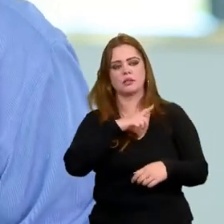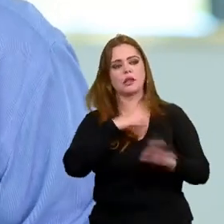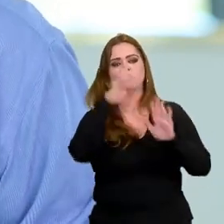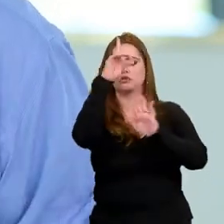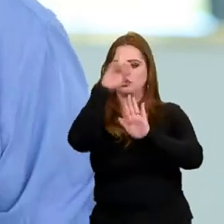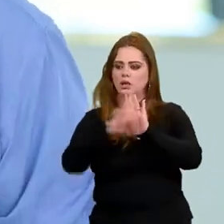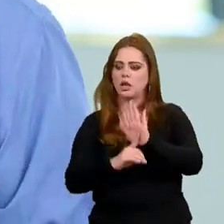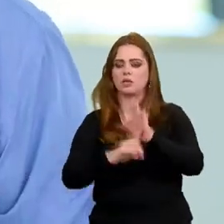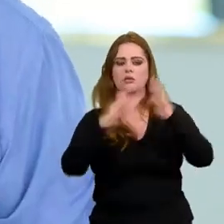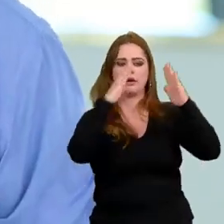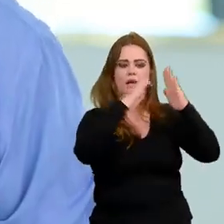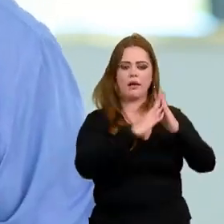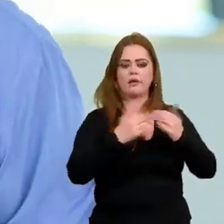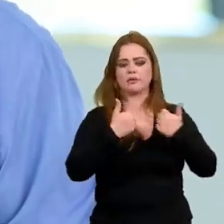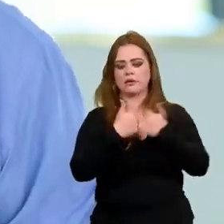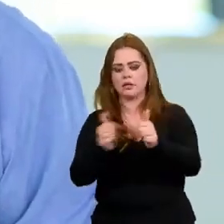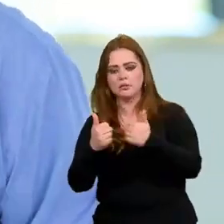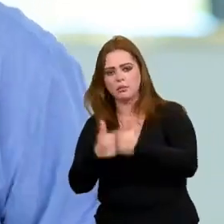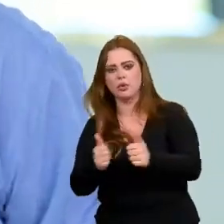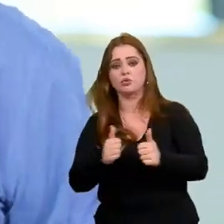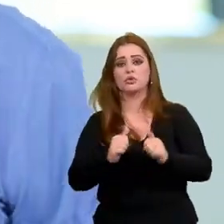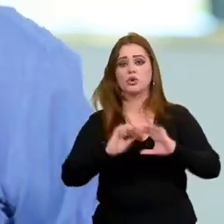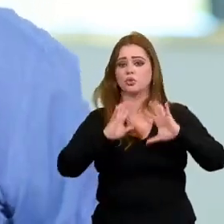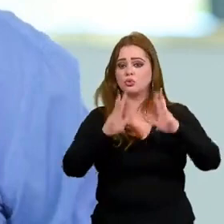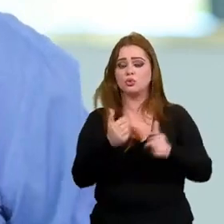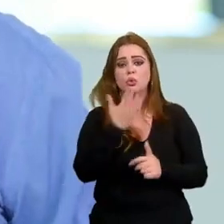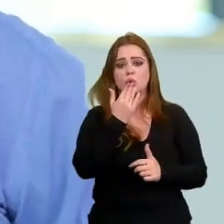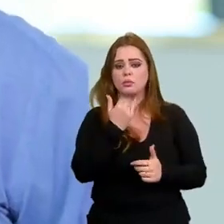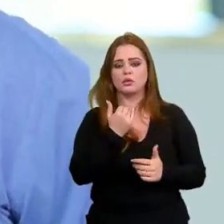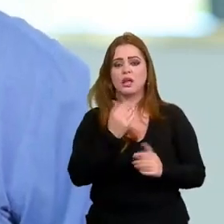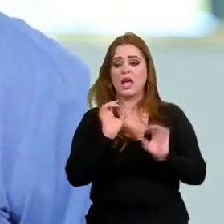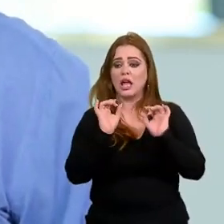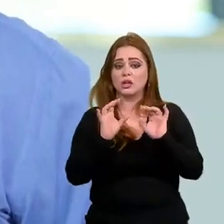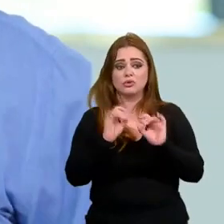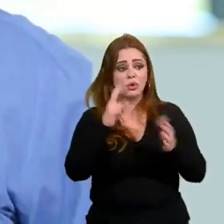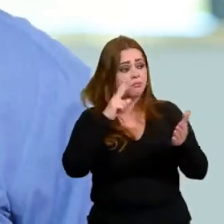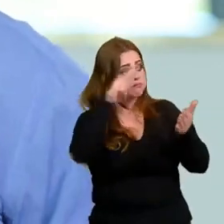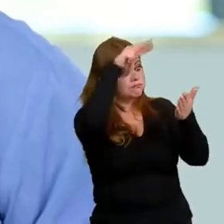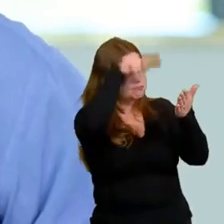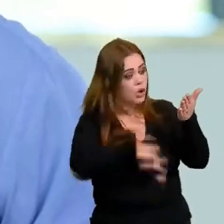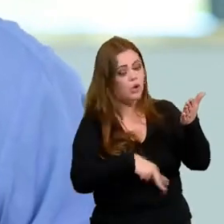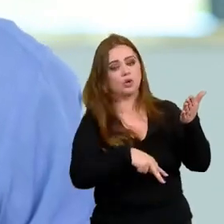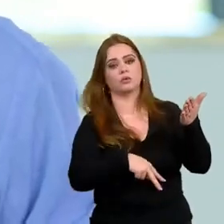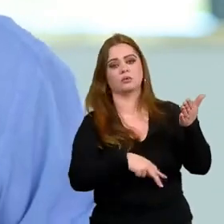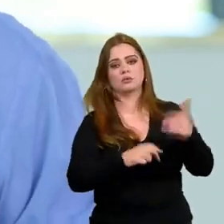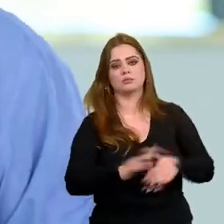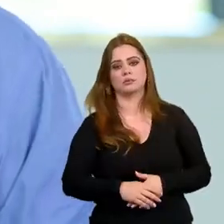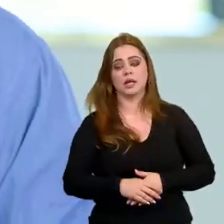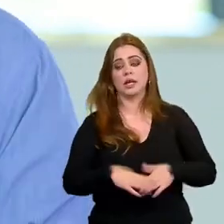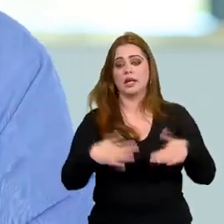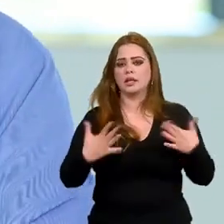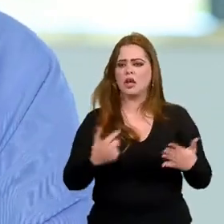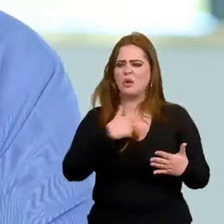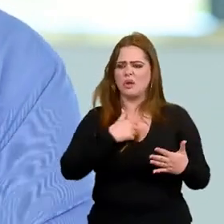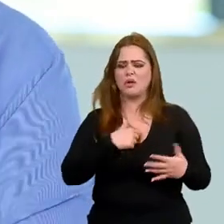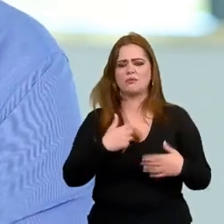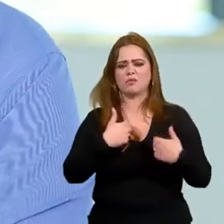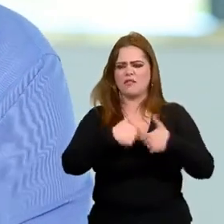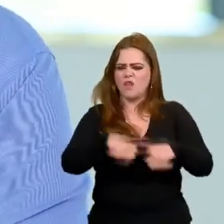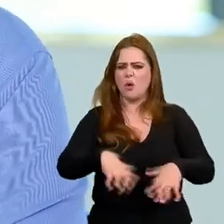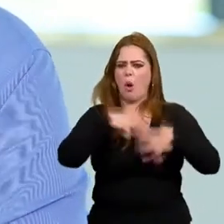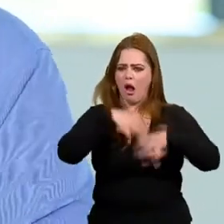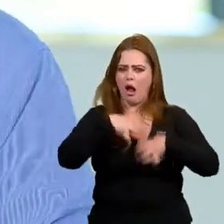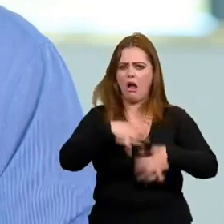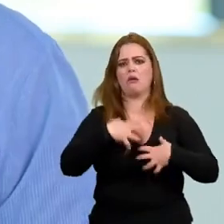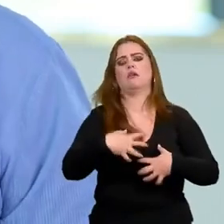Tudo está lá. É só cumprir a Constituição. Então, eu sou um homem indignado com isso. Isso faz parte